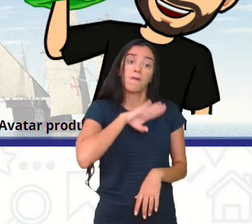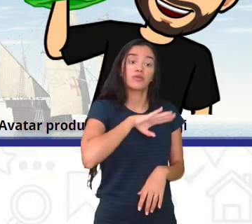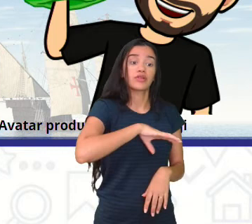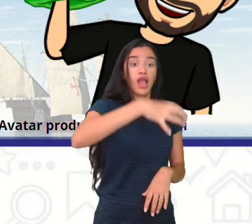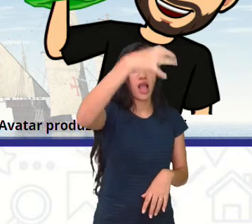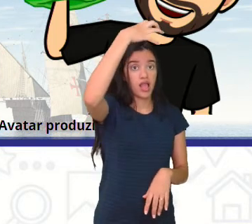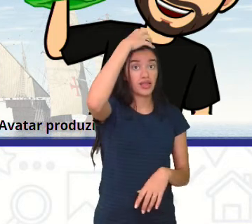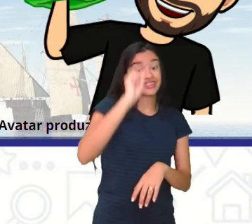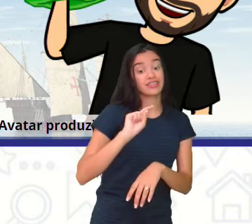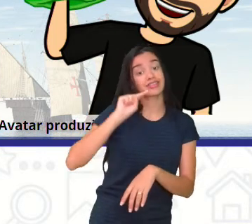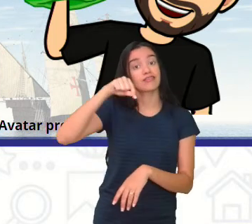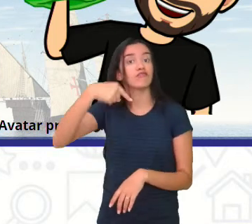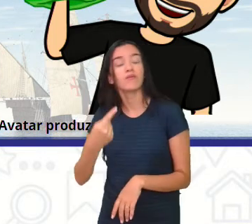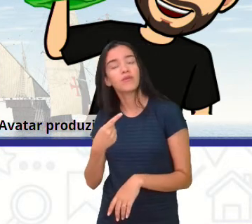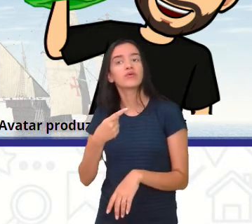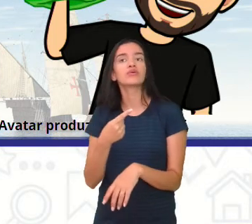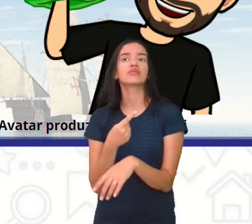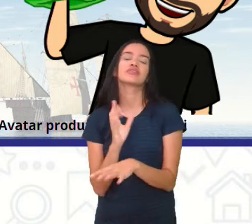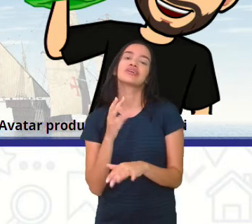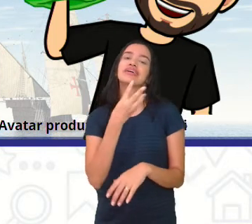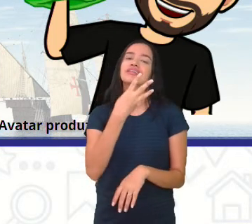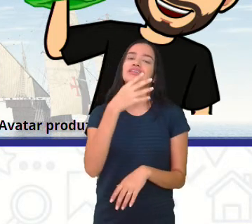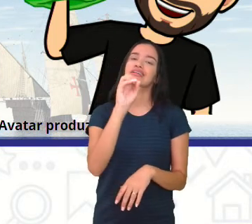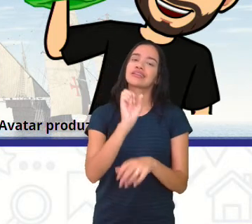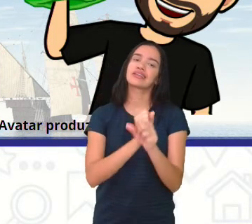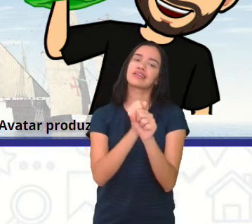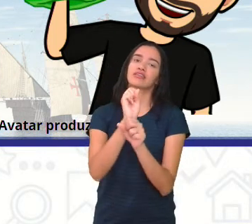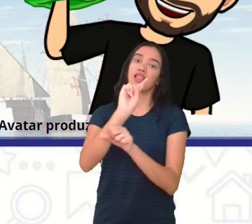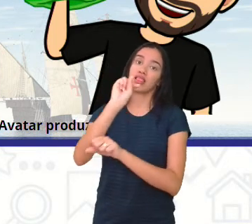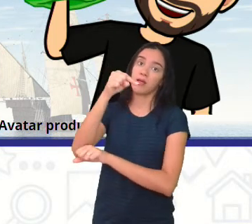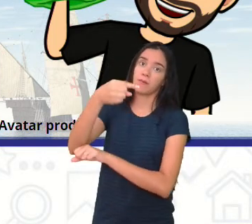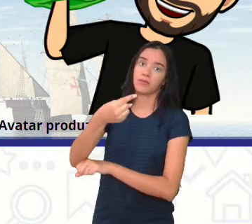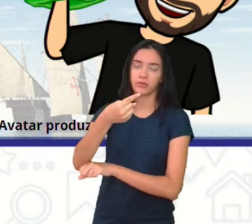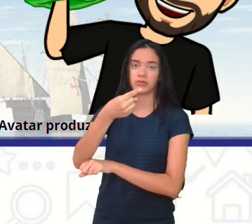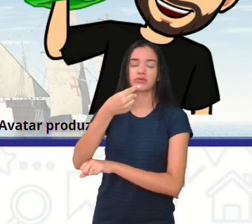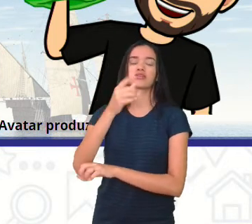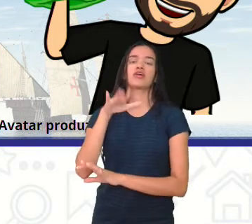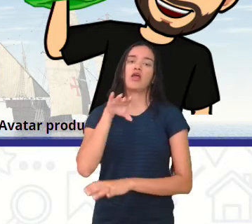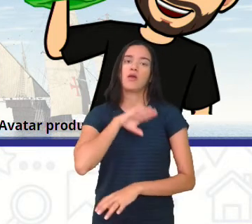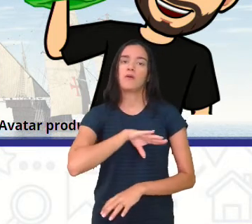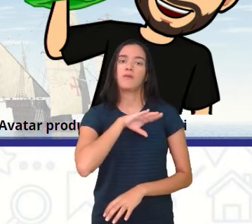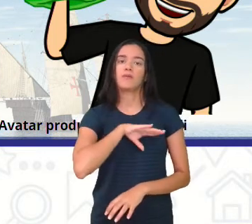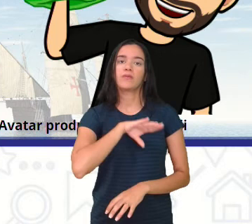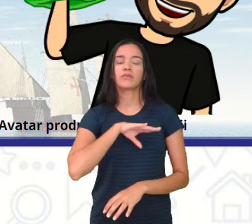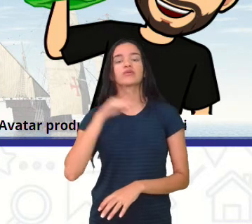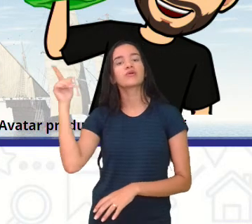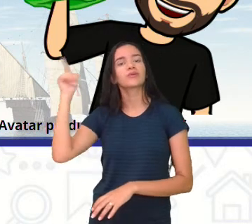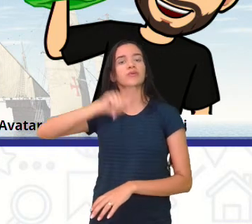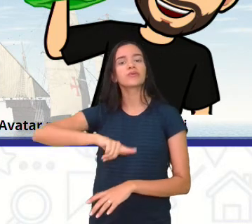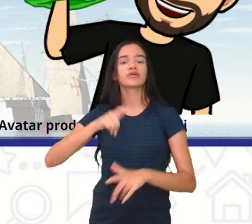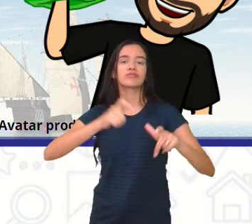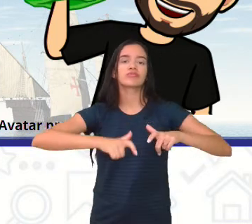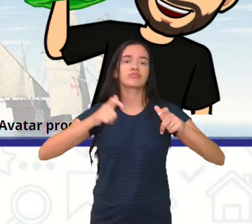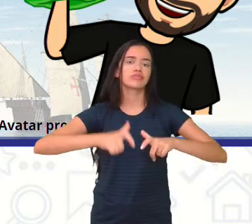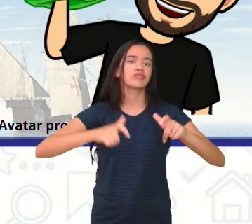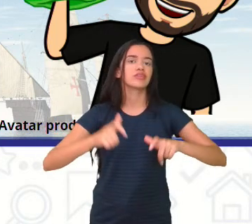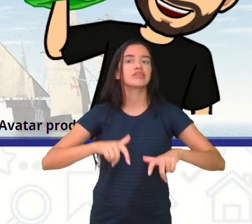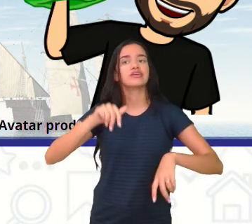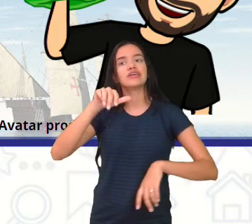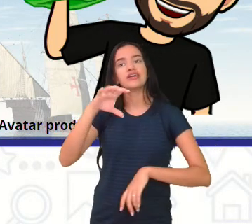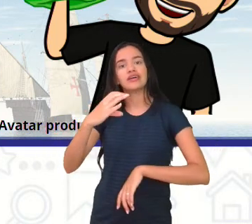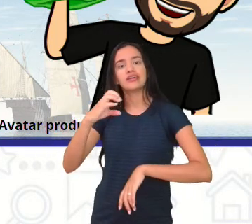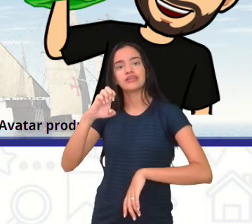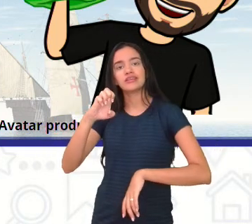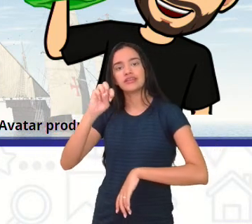pouco tempo depois, na verdade 30 anos depois, né? Portugal conquista o território de Ceuta, que